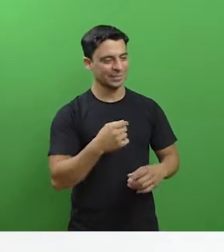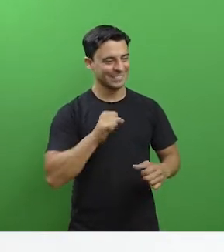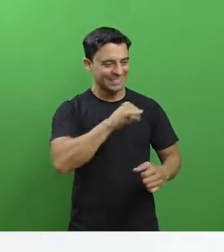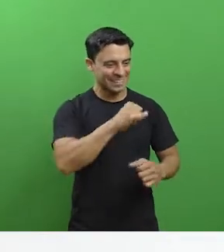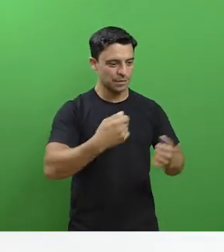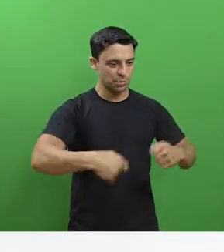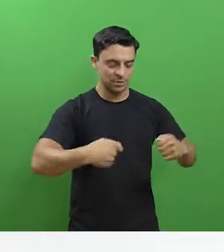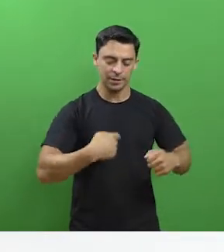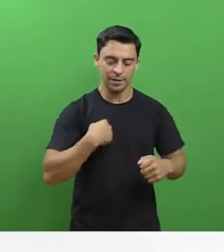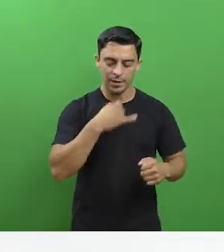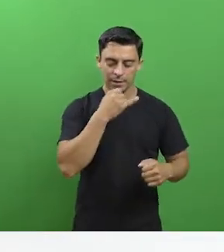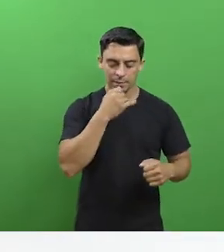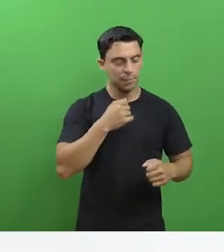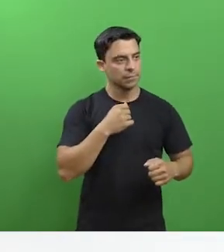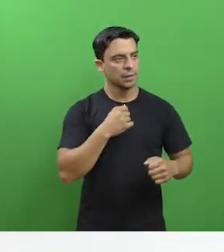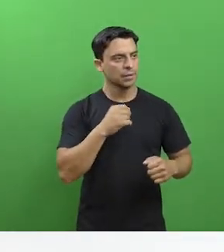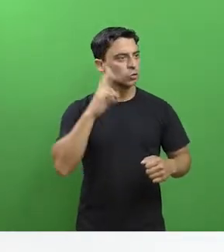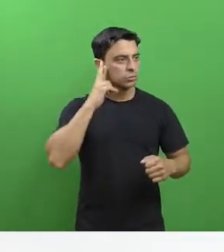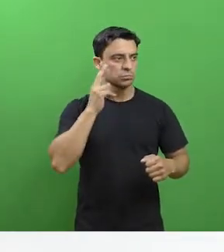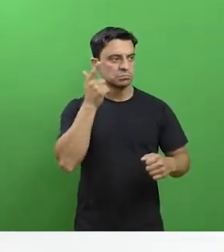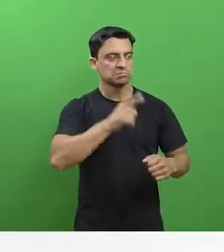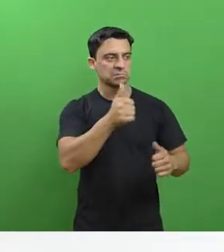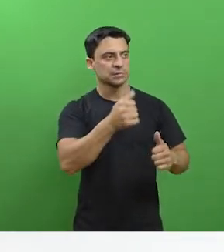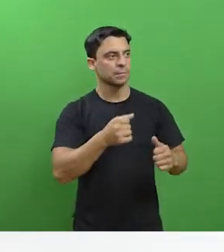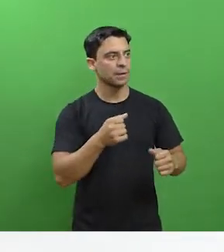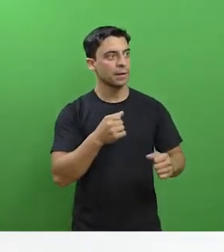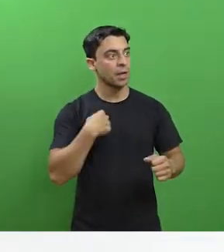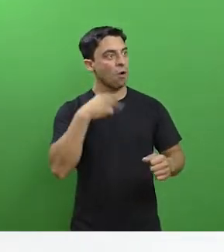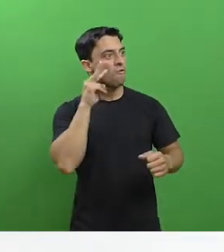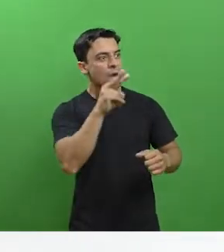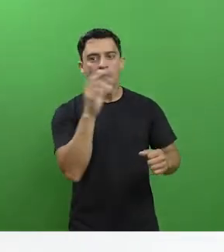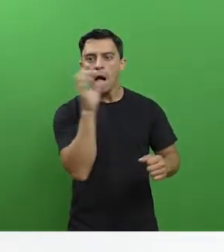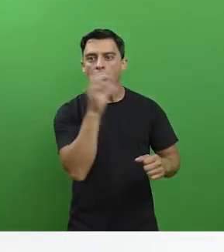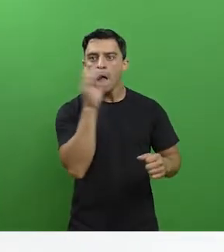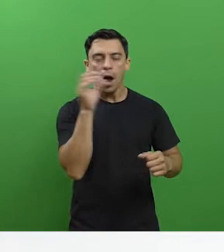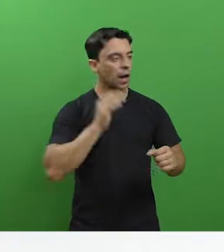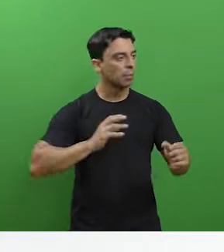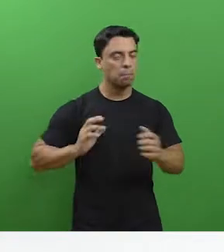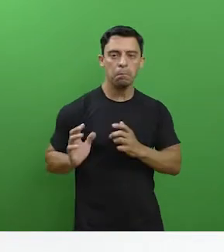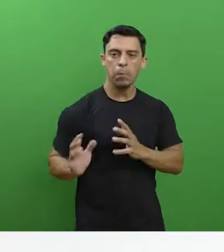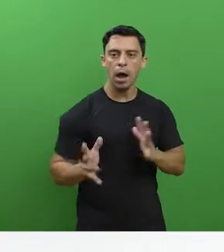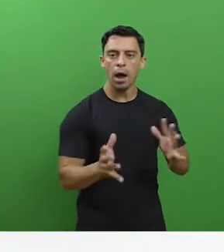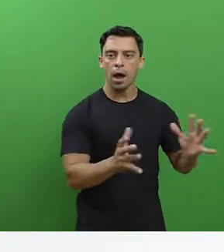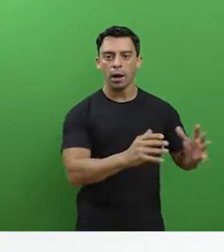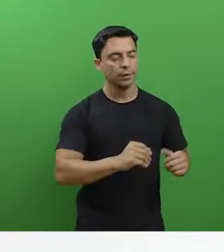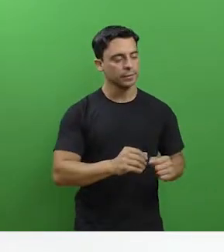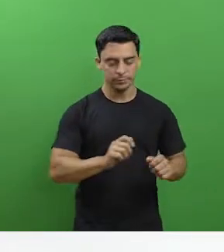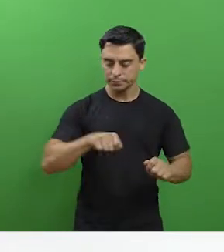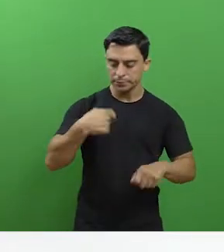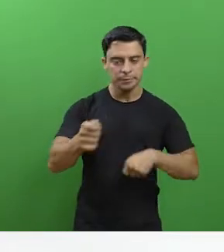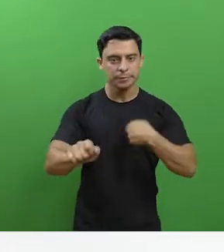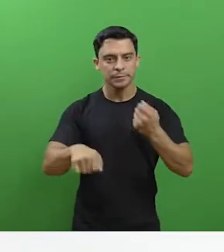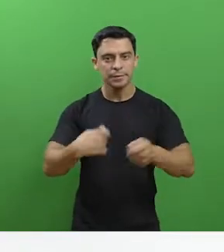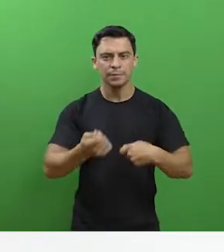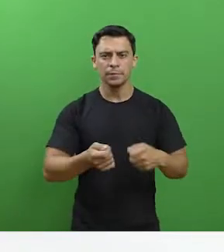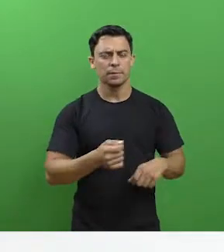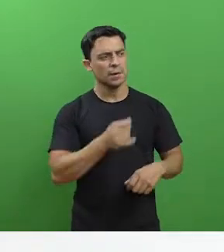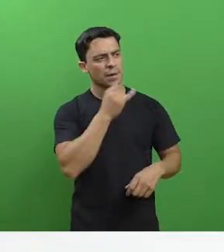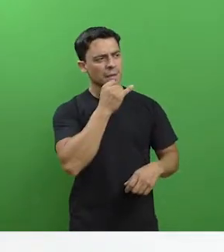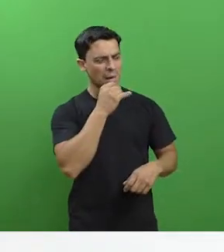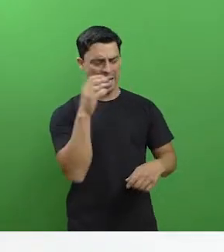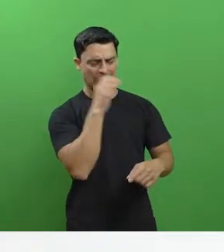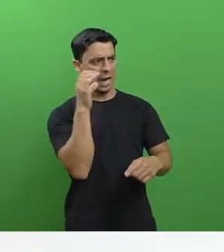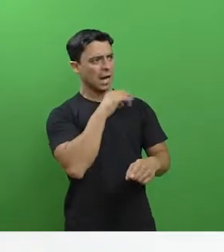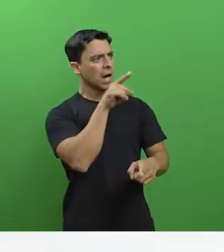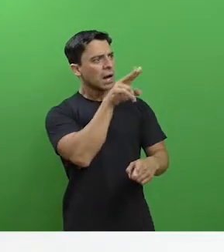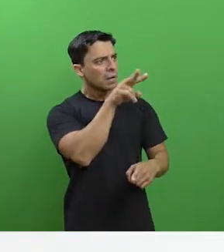a gente acompanha. Mas eu acho assim que tudo tão rápido que quando gesticula. E quando eu falo que é rápido para mim, mas quando eu